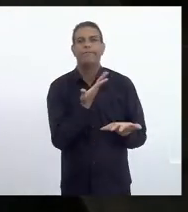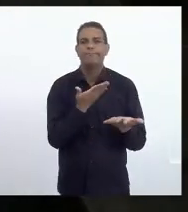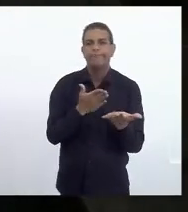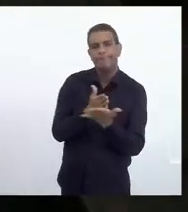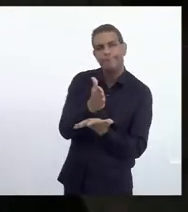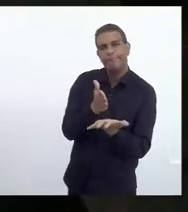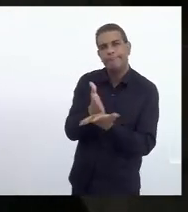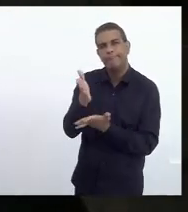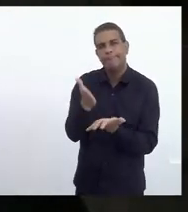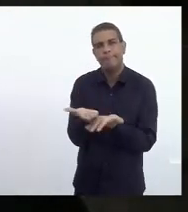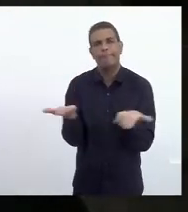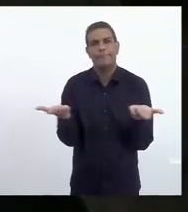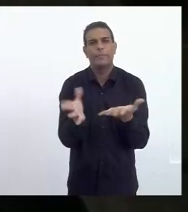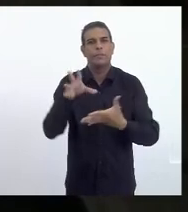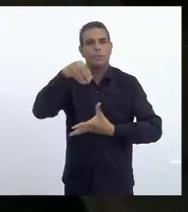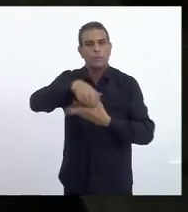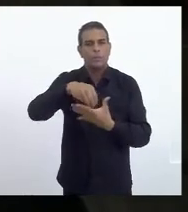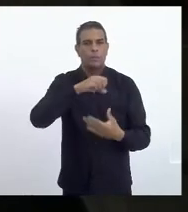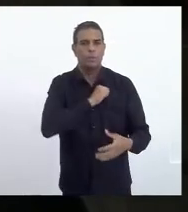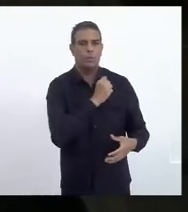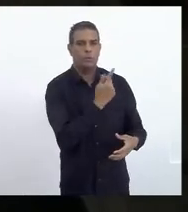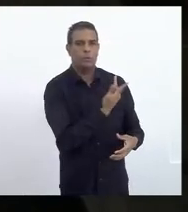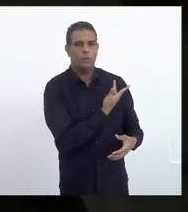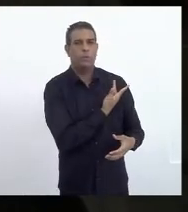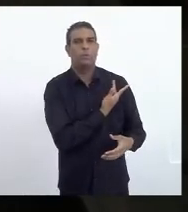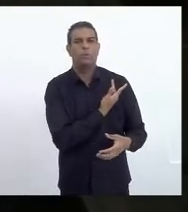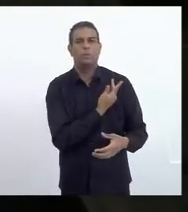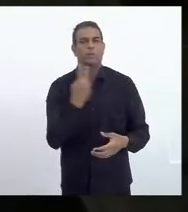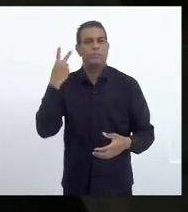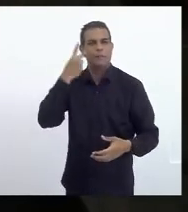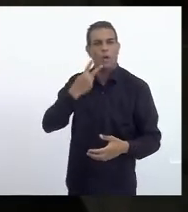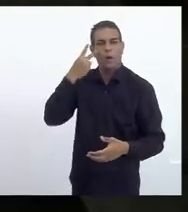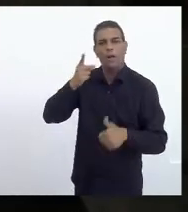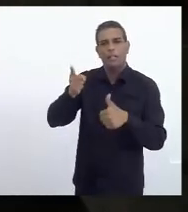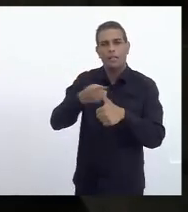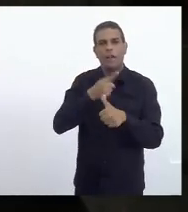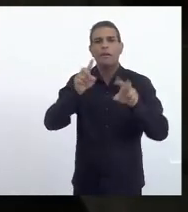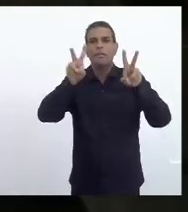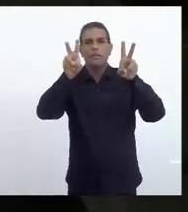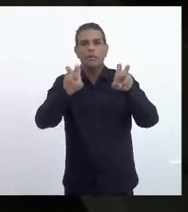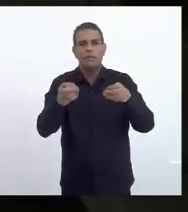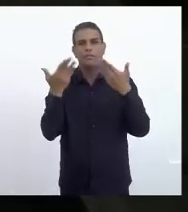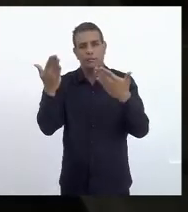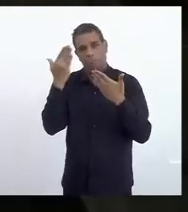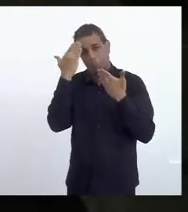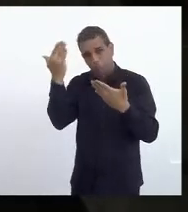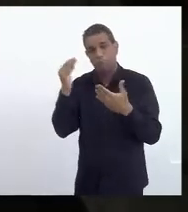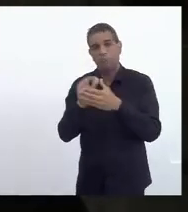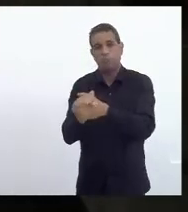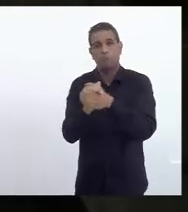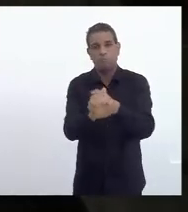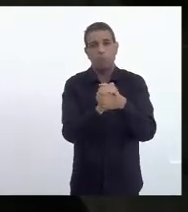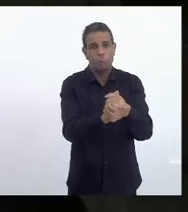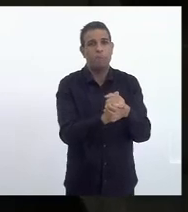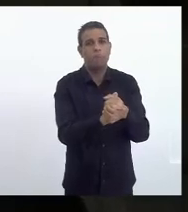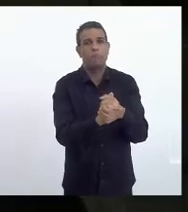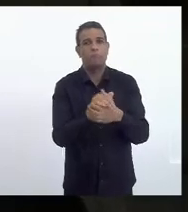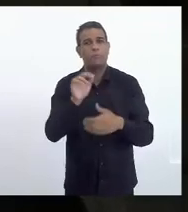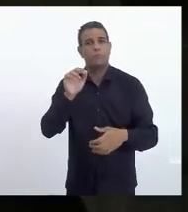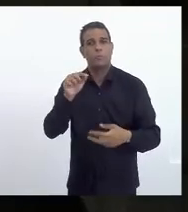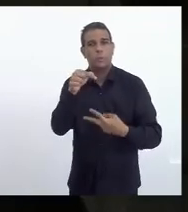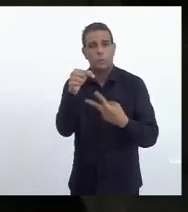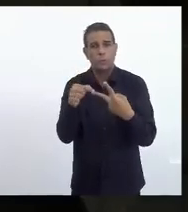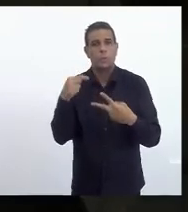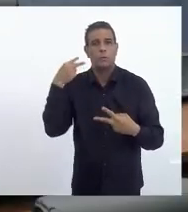com que tem exercido os seus mandatos em São Gonçalo de vereadores que eu citei no início no meu primeiro tema jogador Romário Régis e o vereador Professor